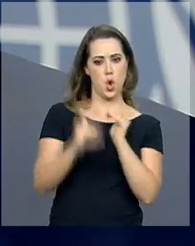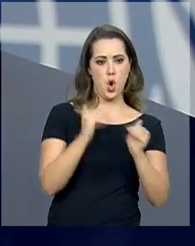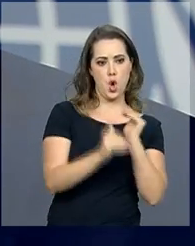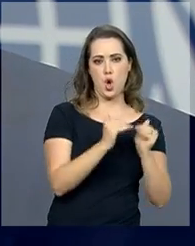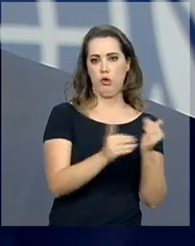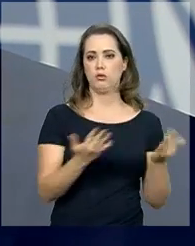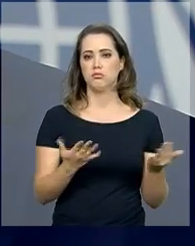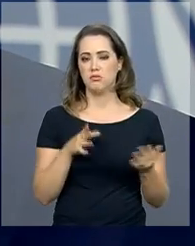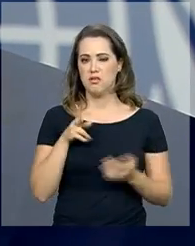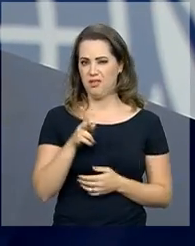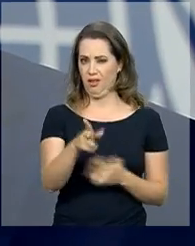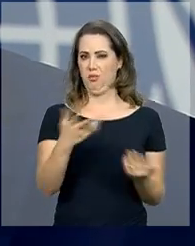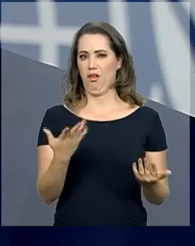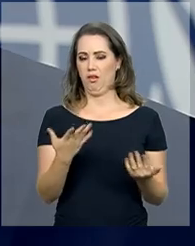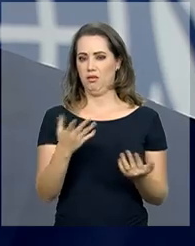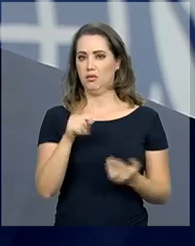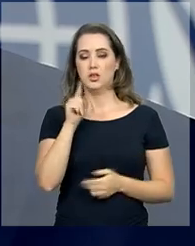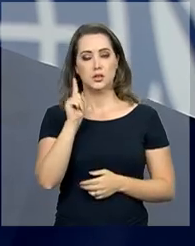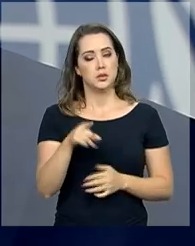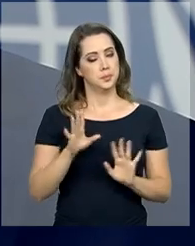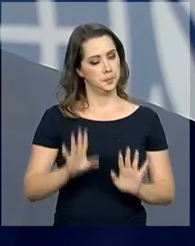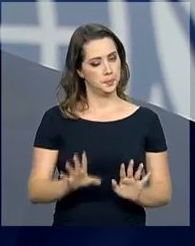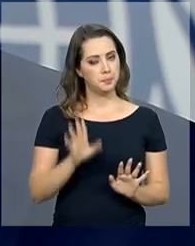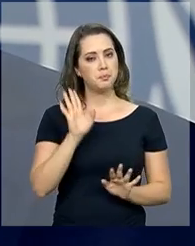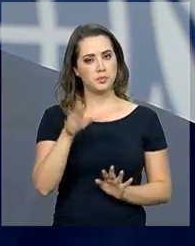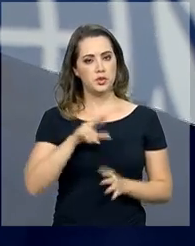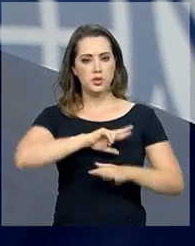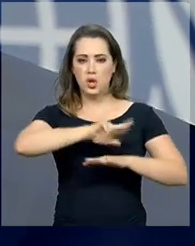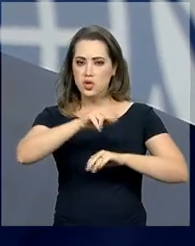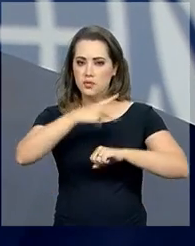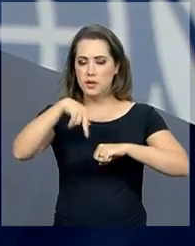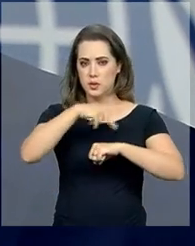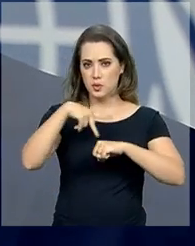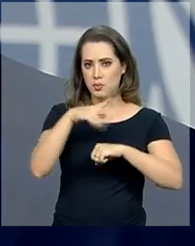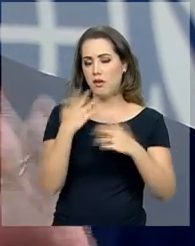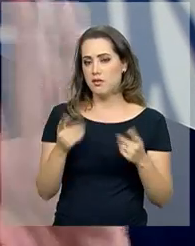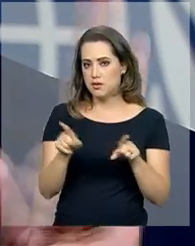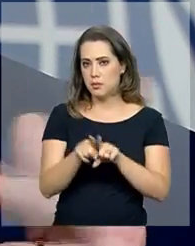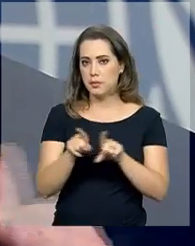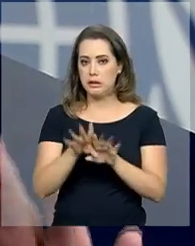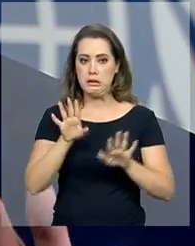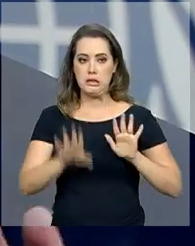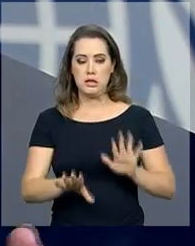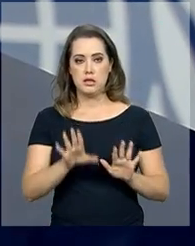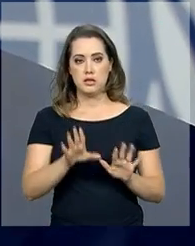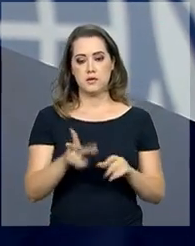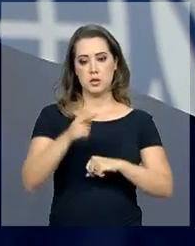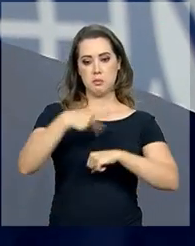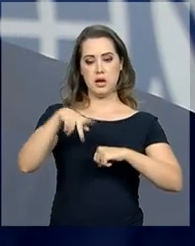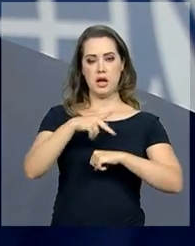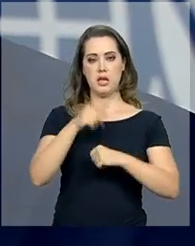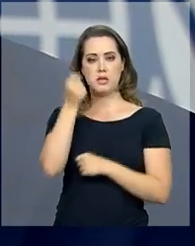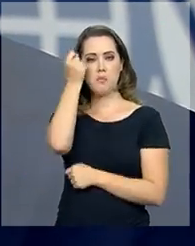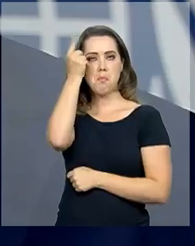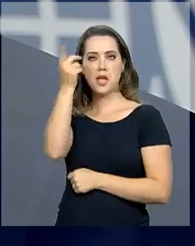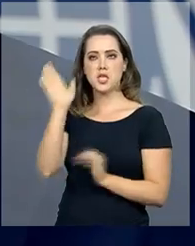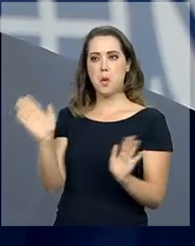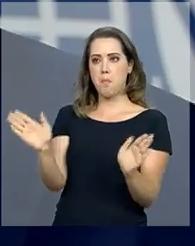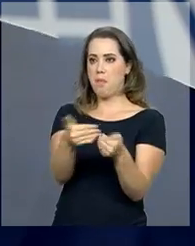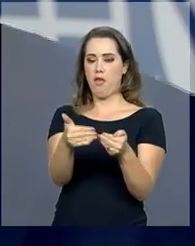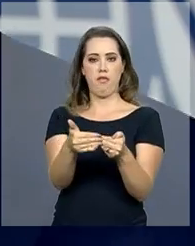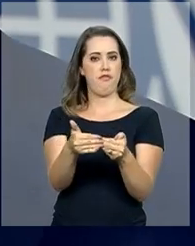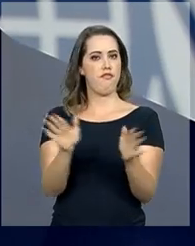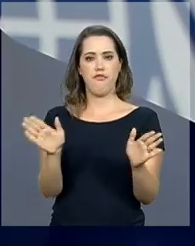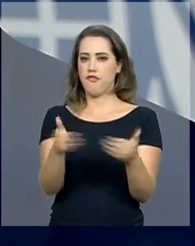não é é igual maneira nos vários países assim como o isolacionismo às vezes as pessoas pensam alguns países podem pensar que jogar